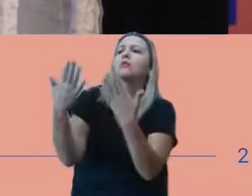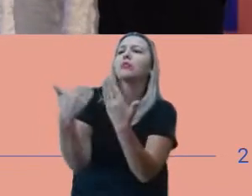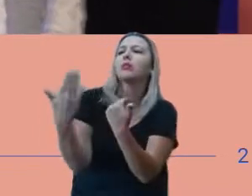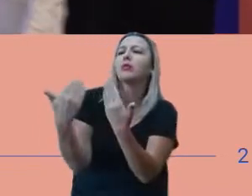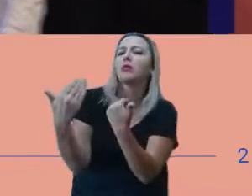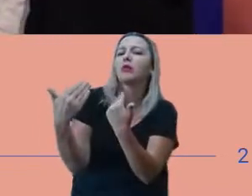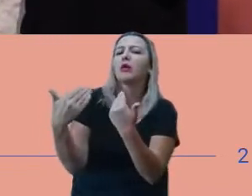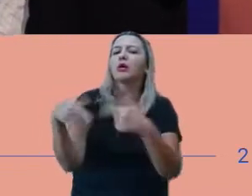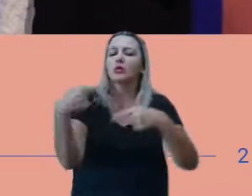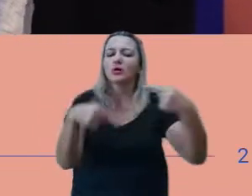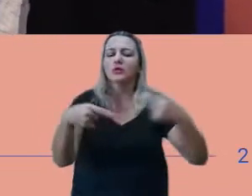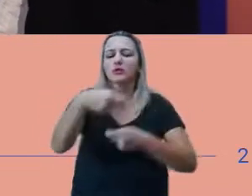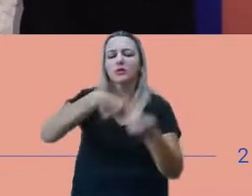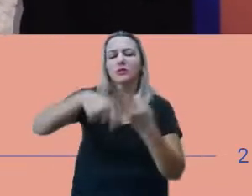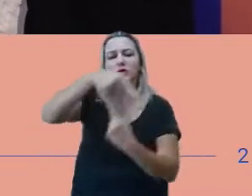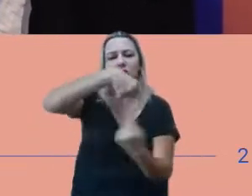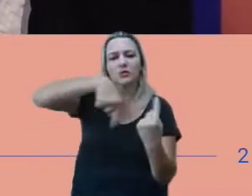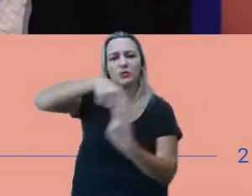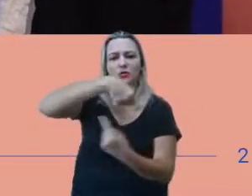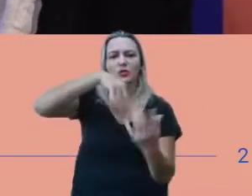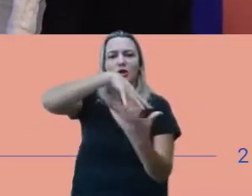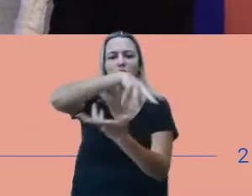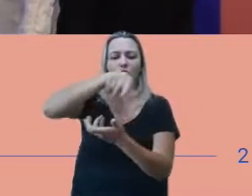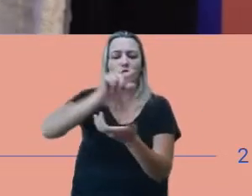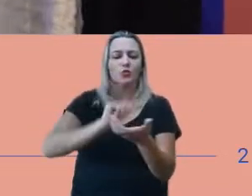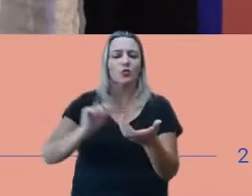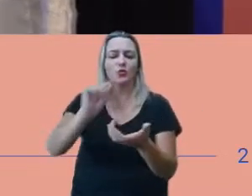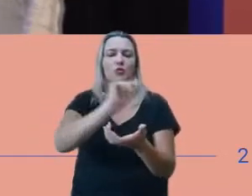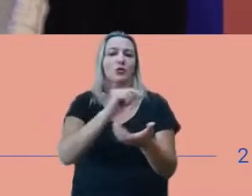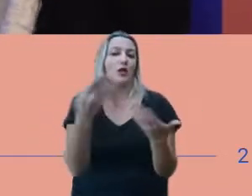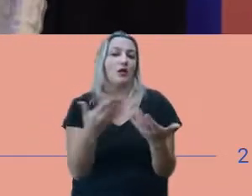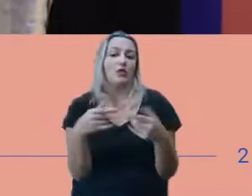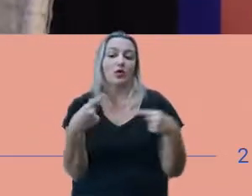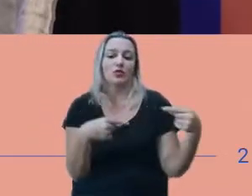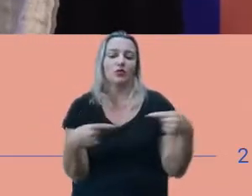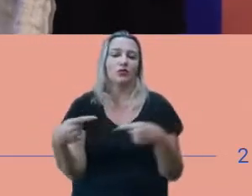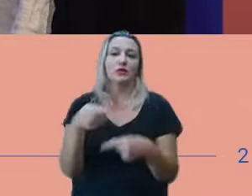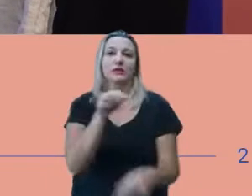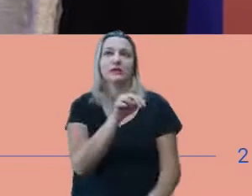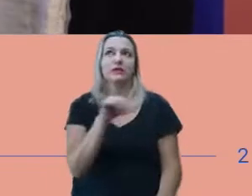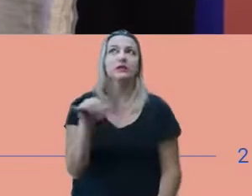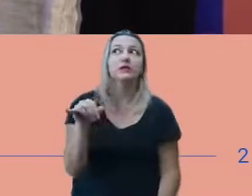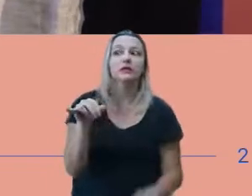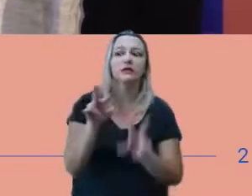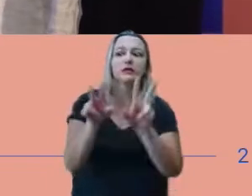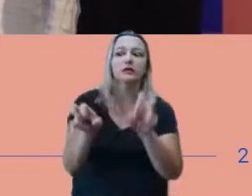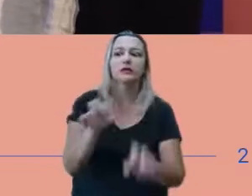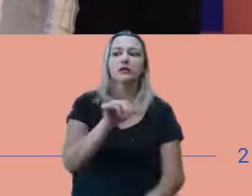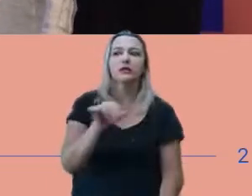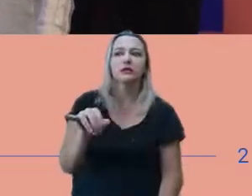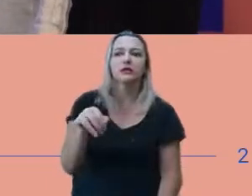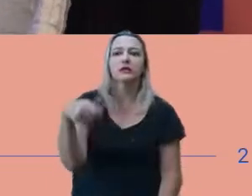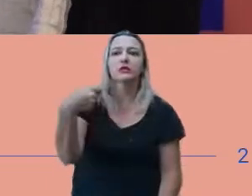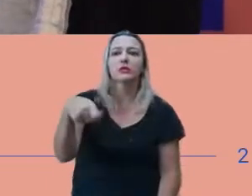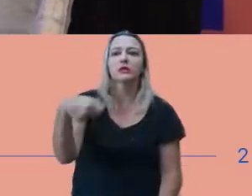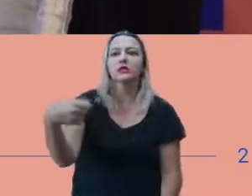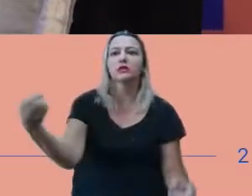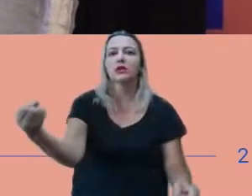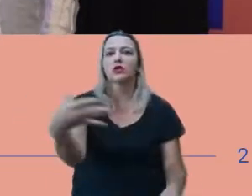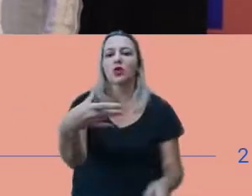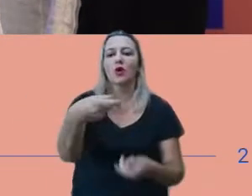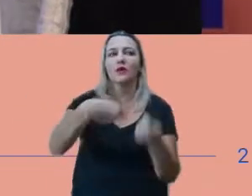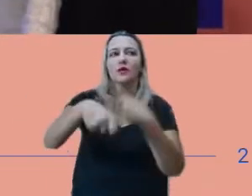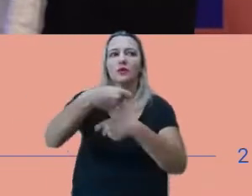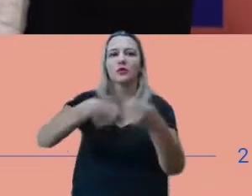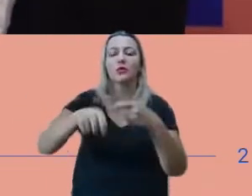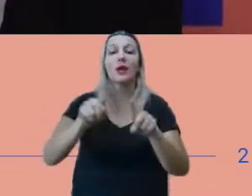Global portanto a discussão não é mais se vamos precisar de uma nova economia e sim